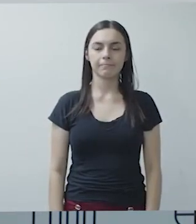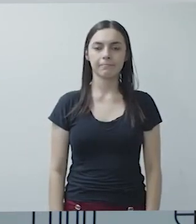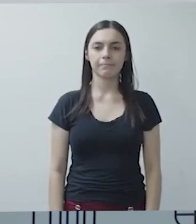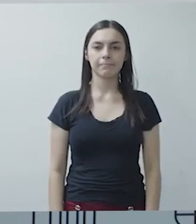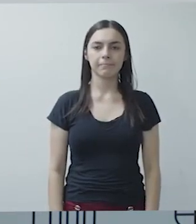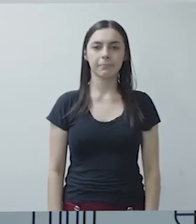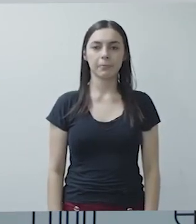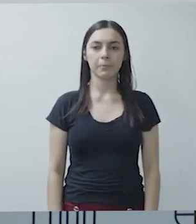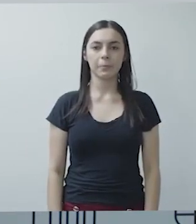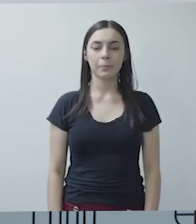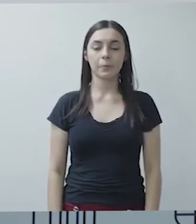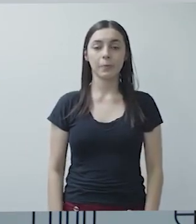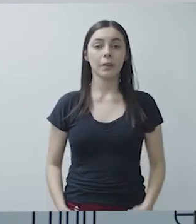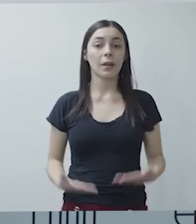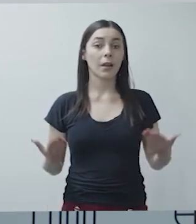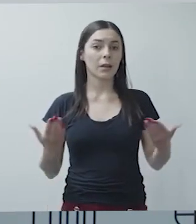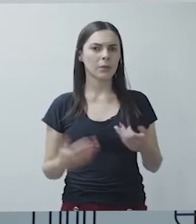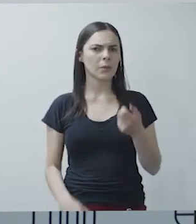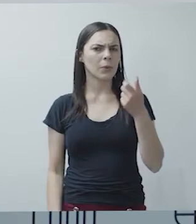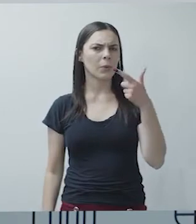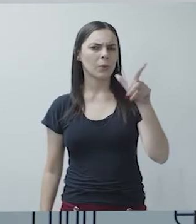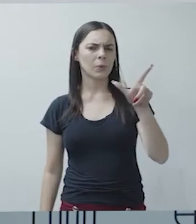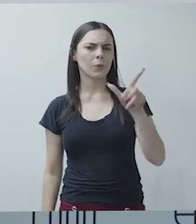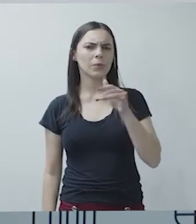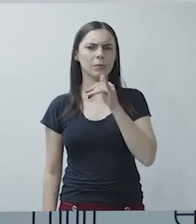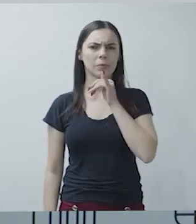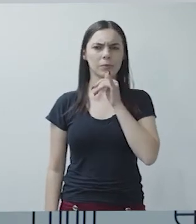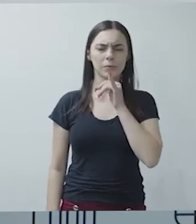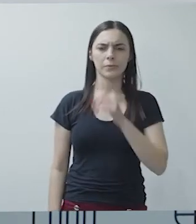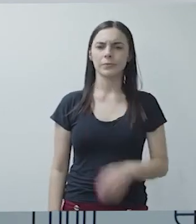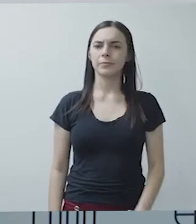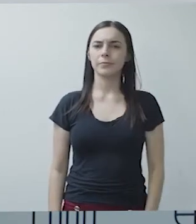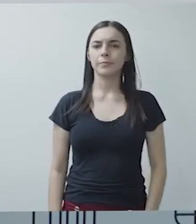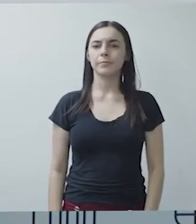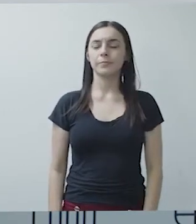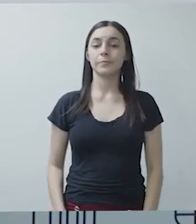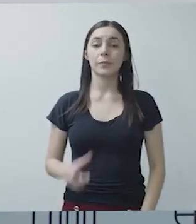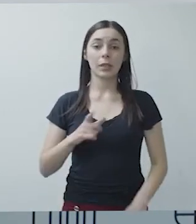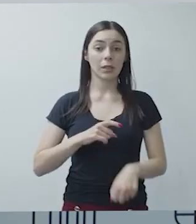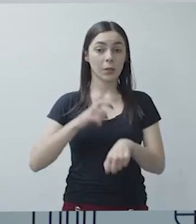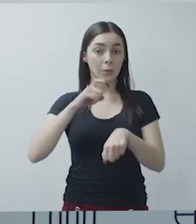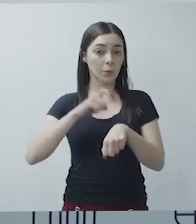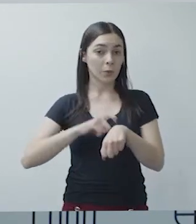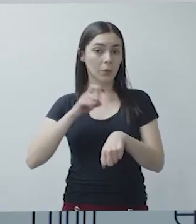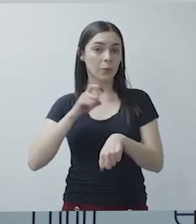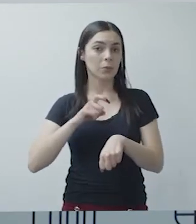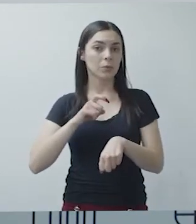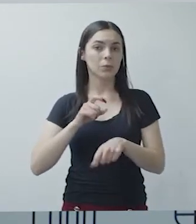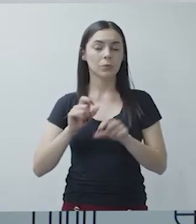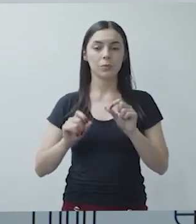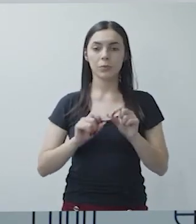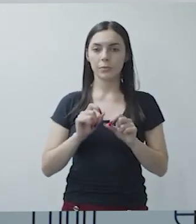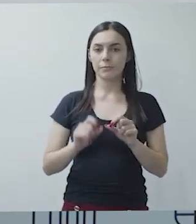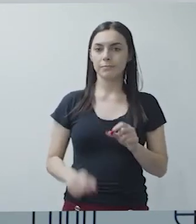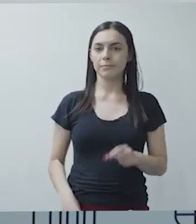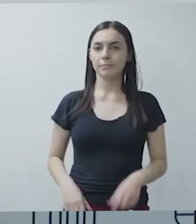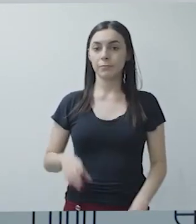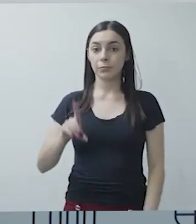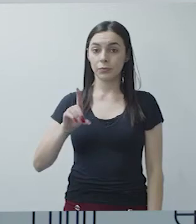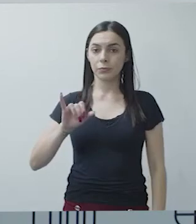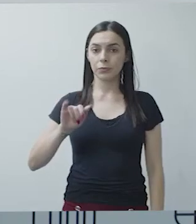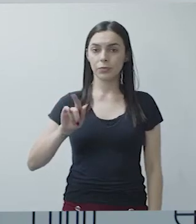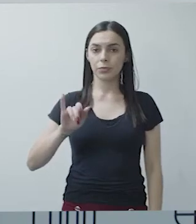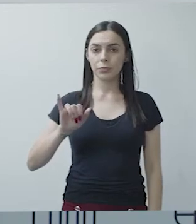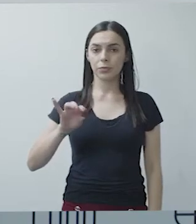Agora, olha o próximo slide. Este relógio aqui, para colocarmos então em um relógio